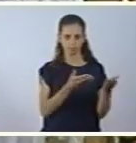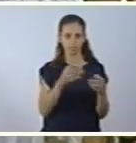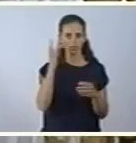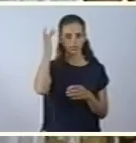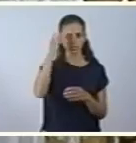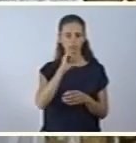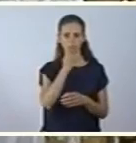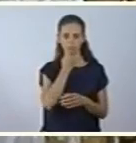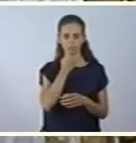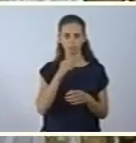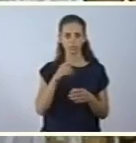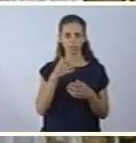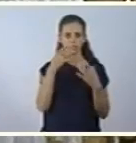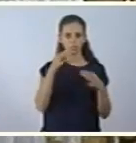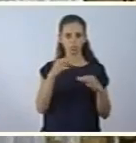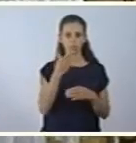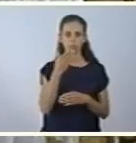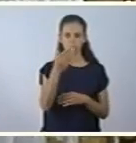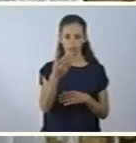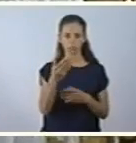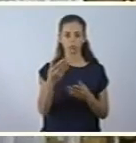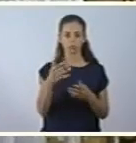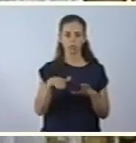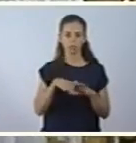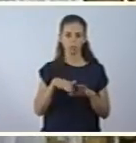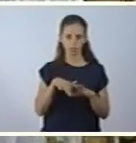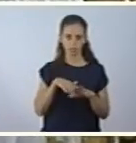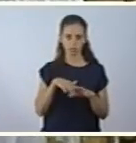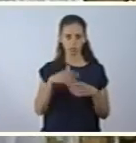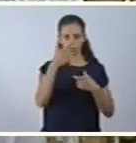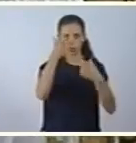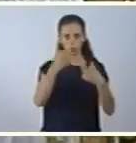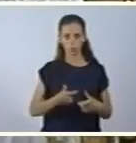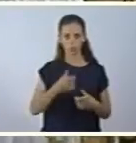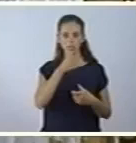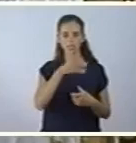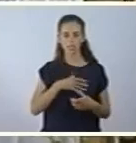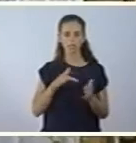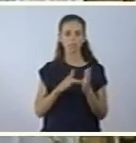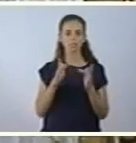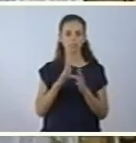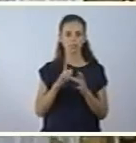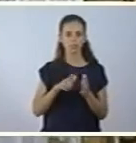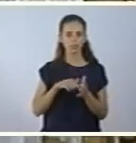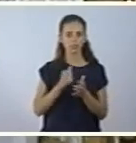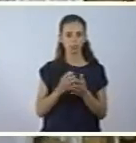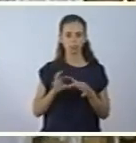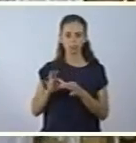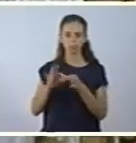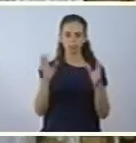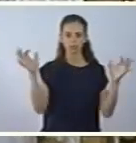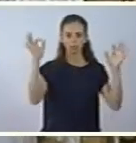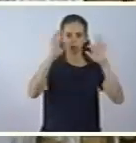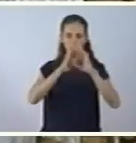mistérios. Humildemente vos suplicamos que, participando no corpo e sangue de Cristo, sejamos reunidos pelo